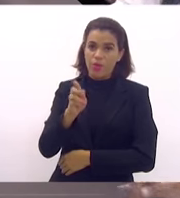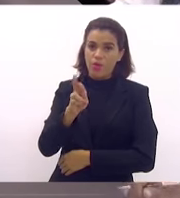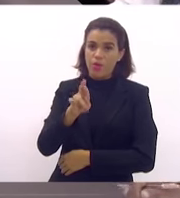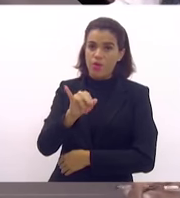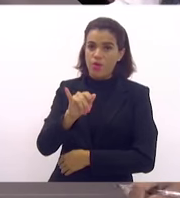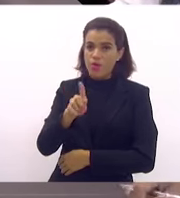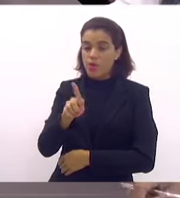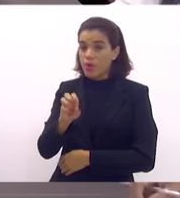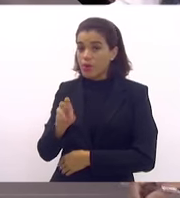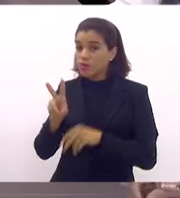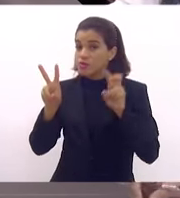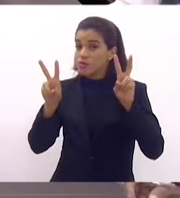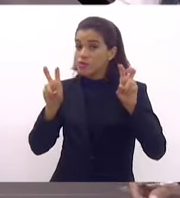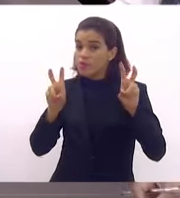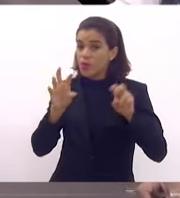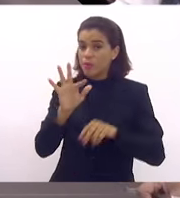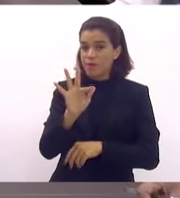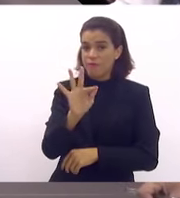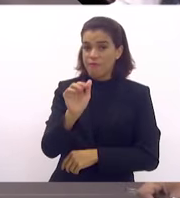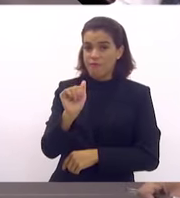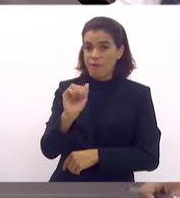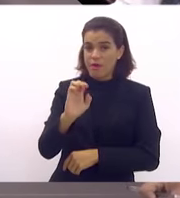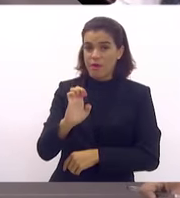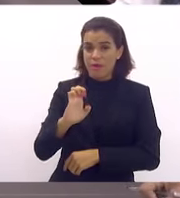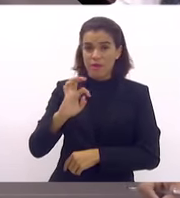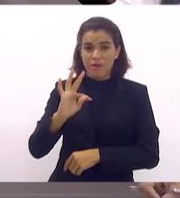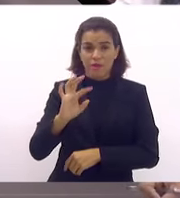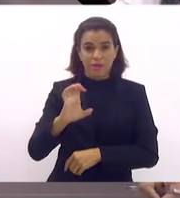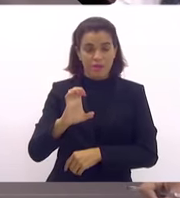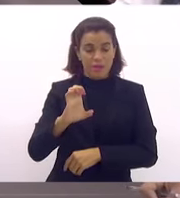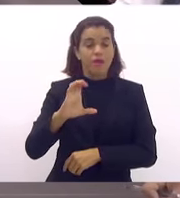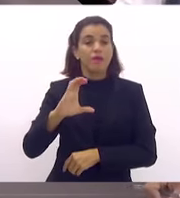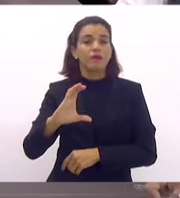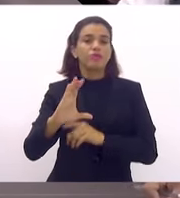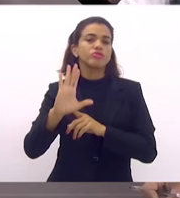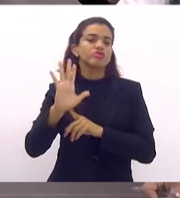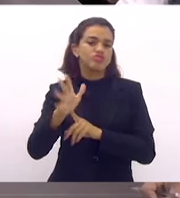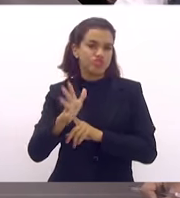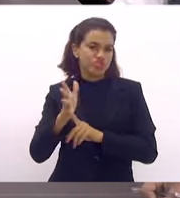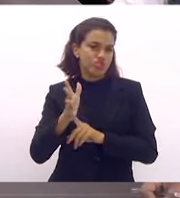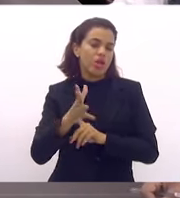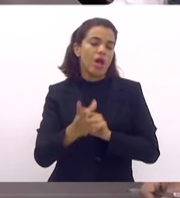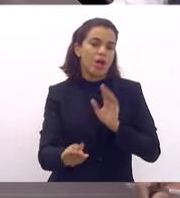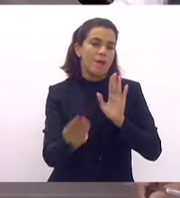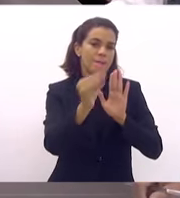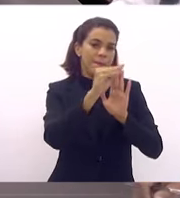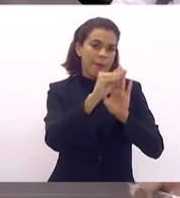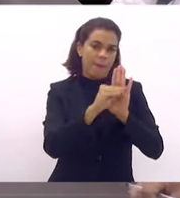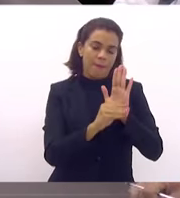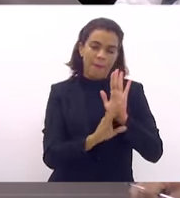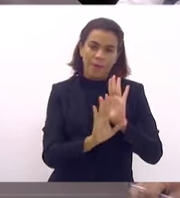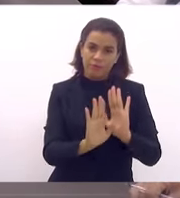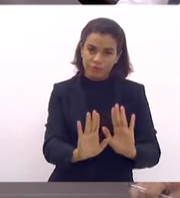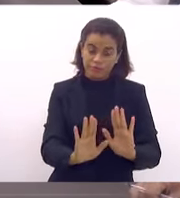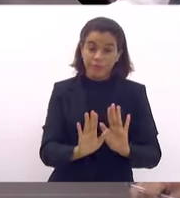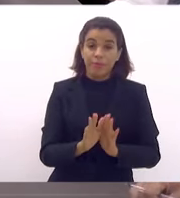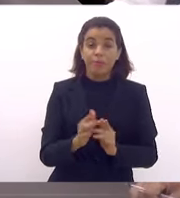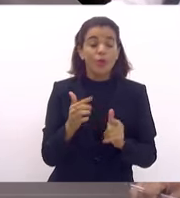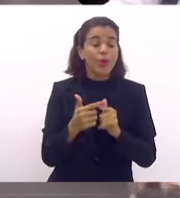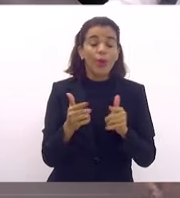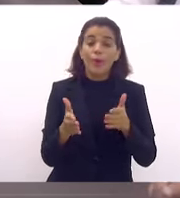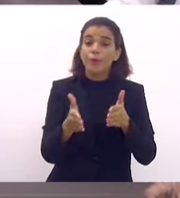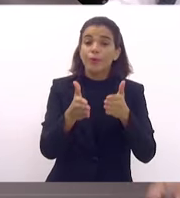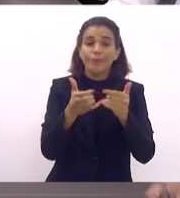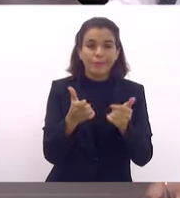a questão da FAETEC já está sendo contemplada com abono. Tá? Ah, ótimo. Porque, na verdade, eu gostaria de solicitar, primeiro